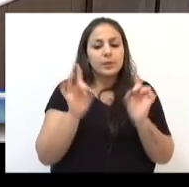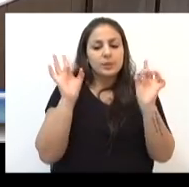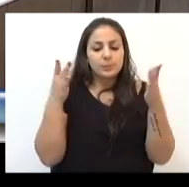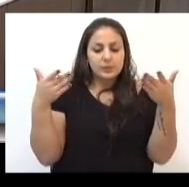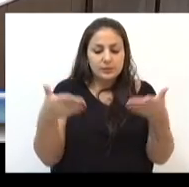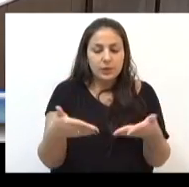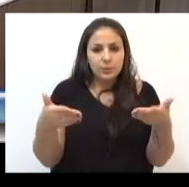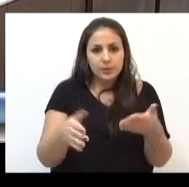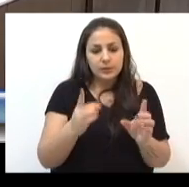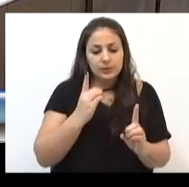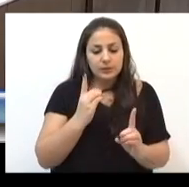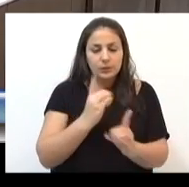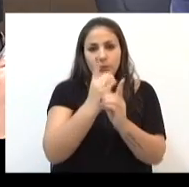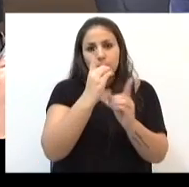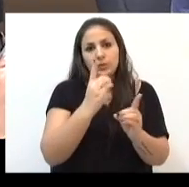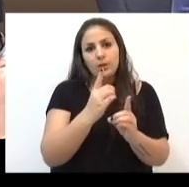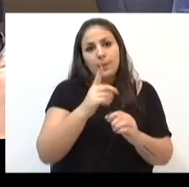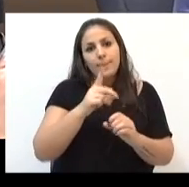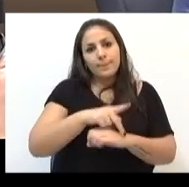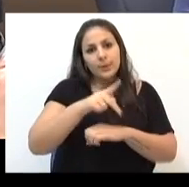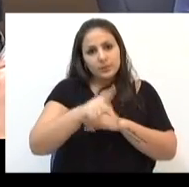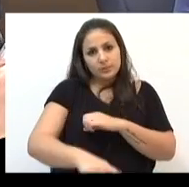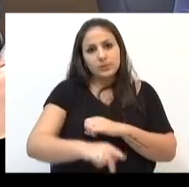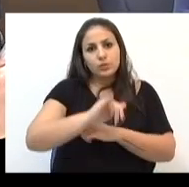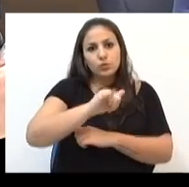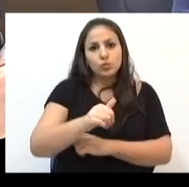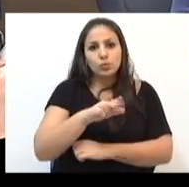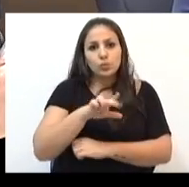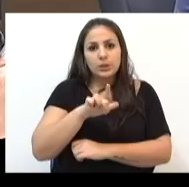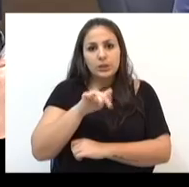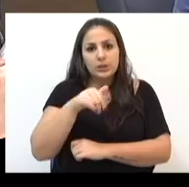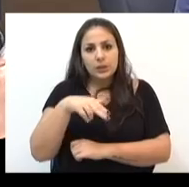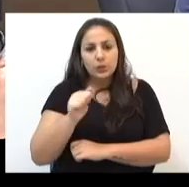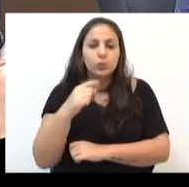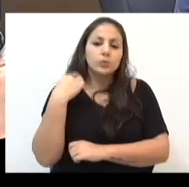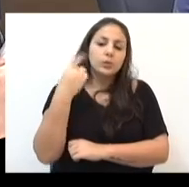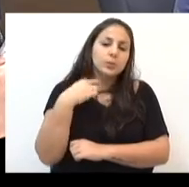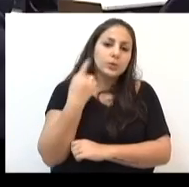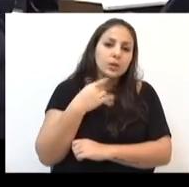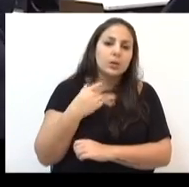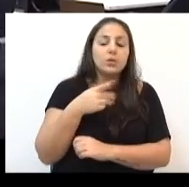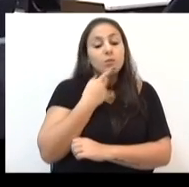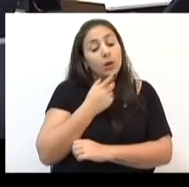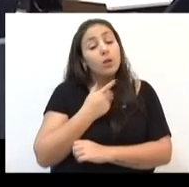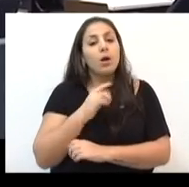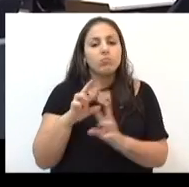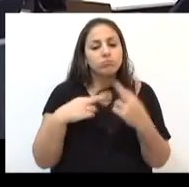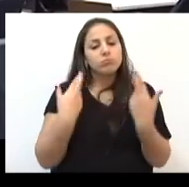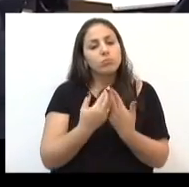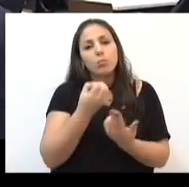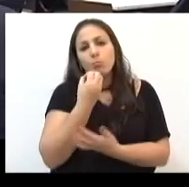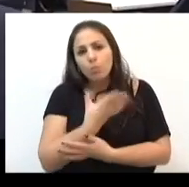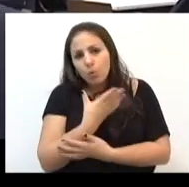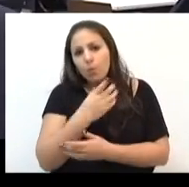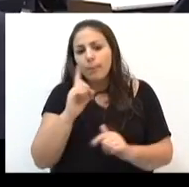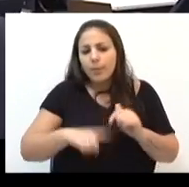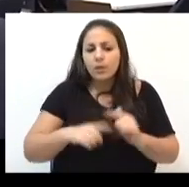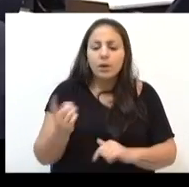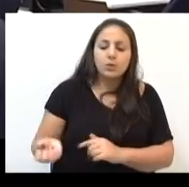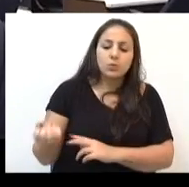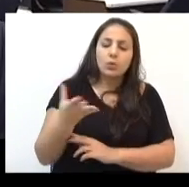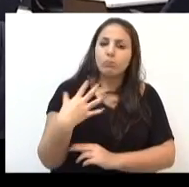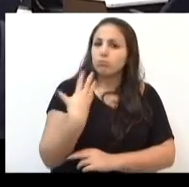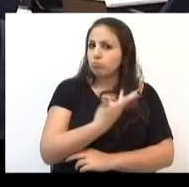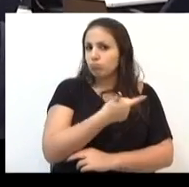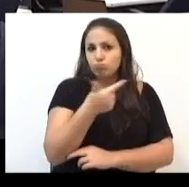este encontro em Passo Fundo, o deputado Juliano Roso disse o seguinte: a reunião foi boa, trouxe elementos novos que nós ainda não